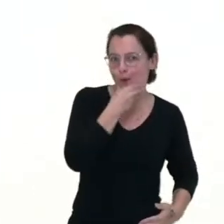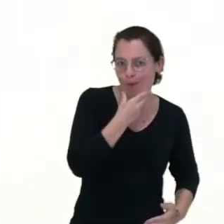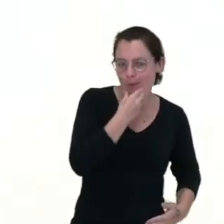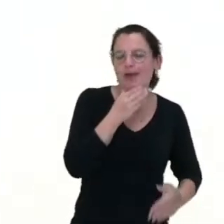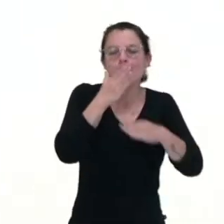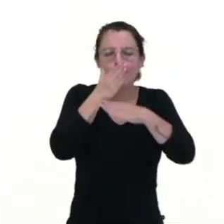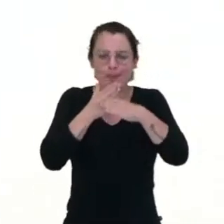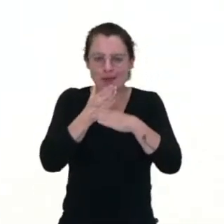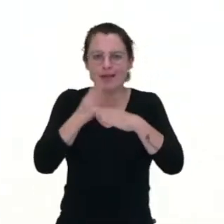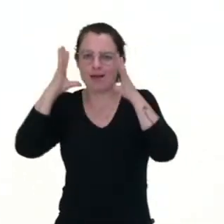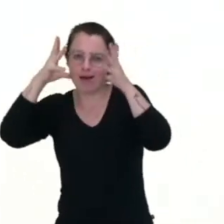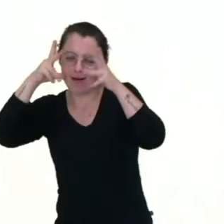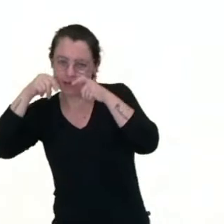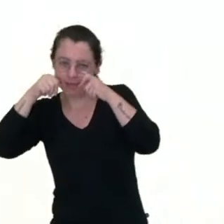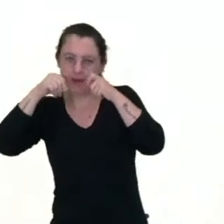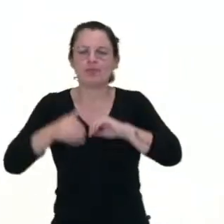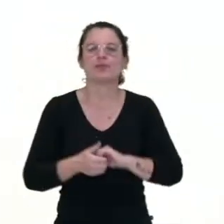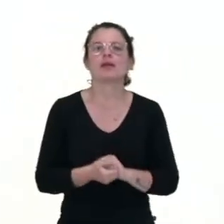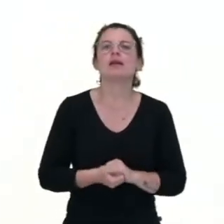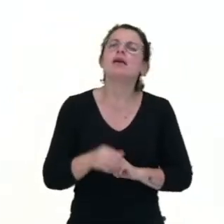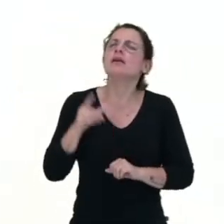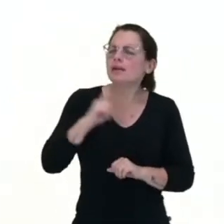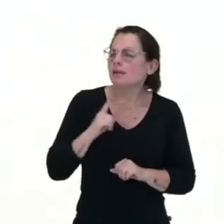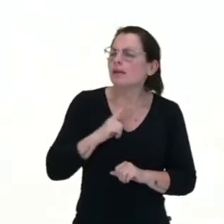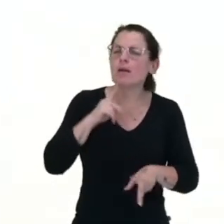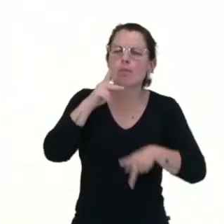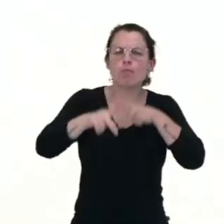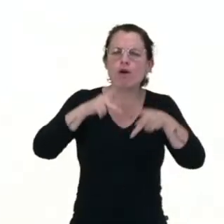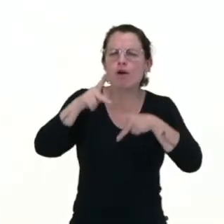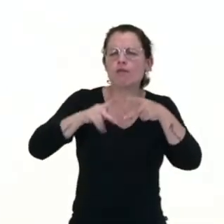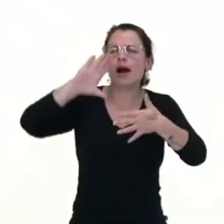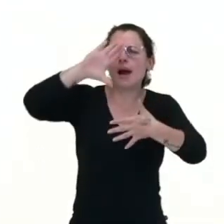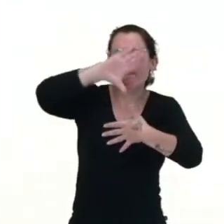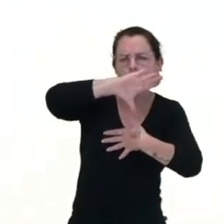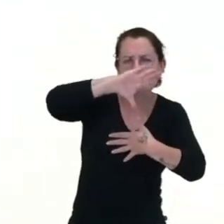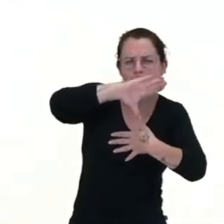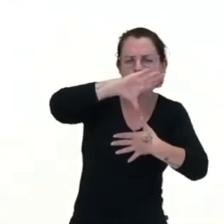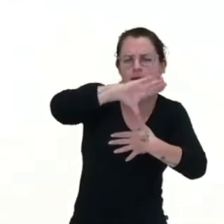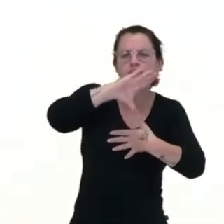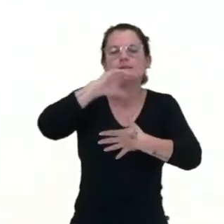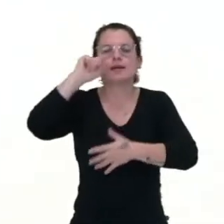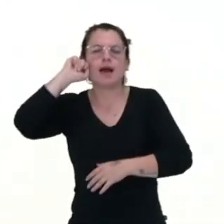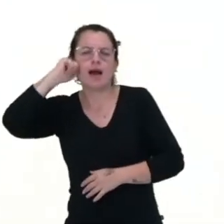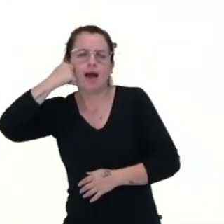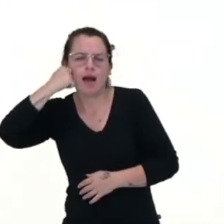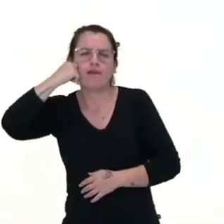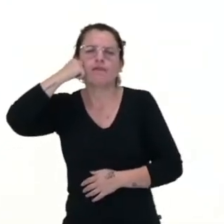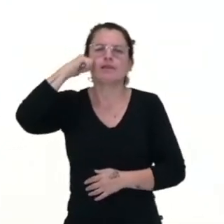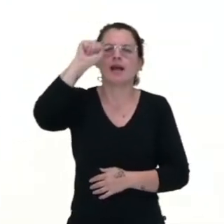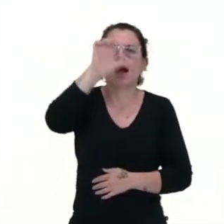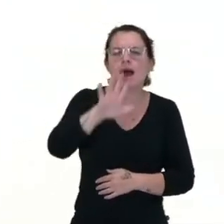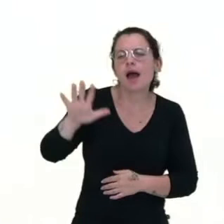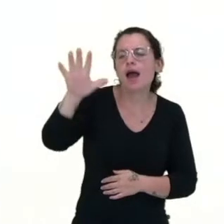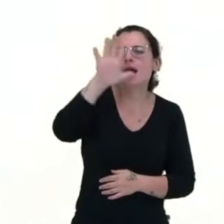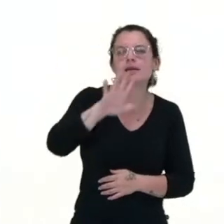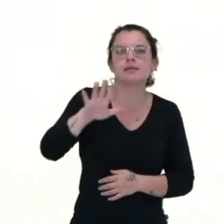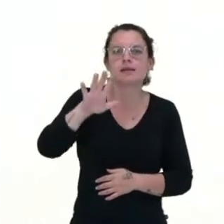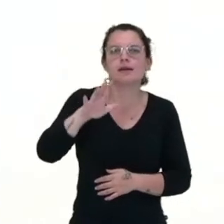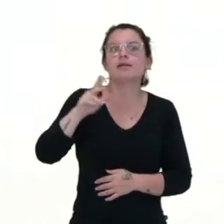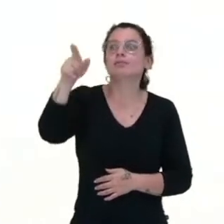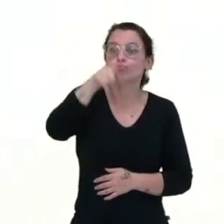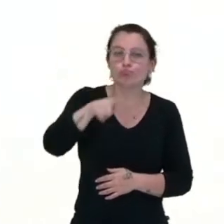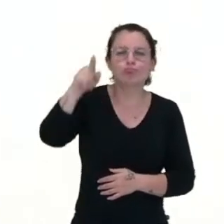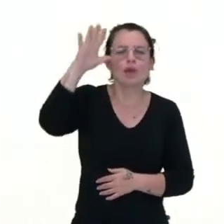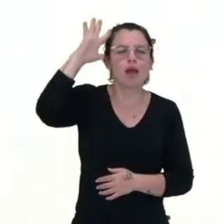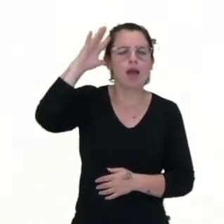povos originários da América, da África, da Ásia, eles refletiram e nós ainda